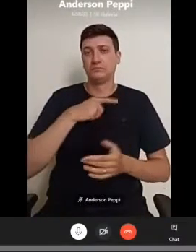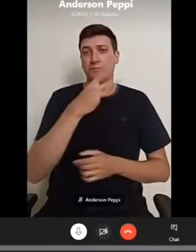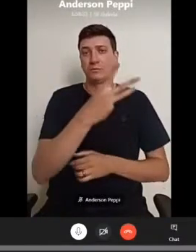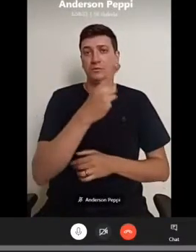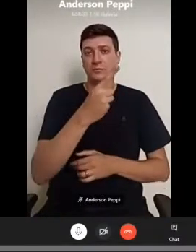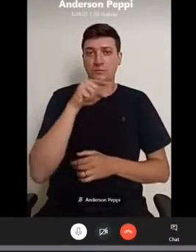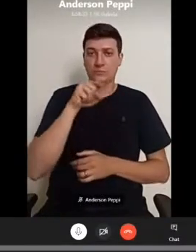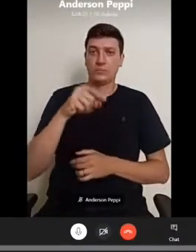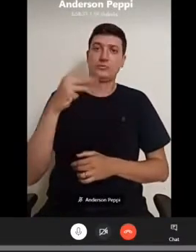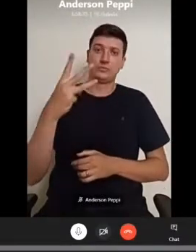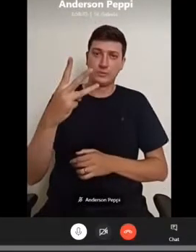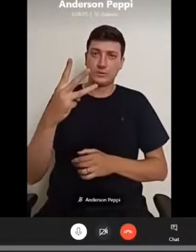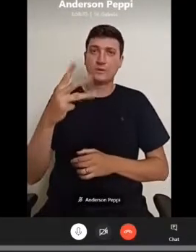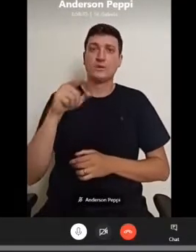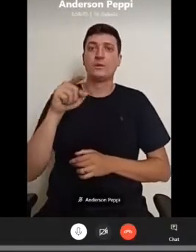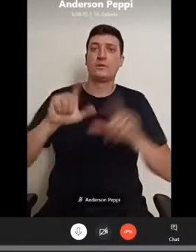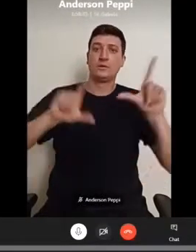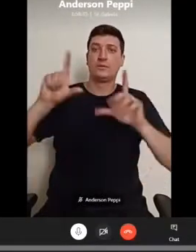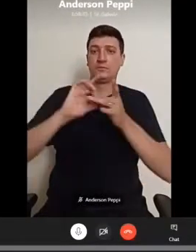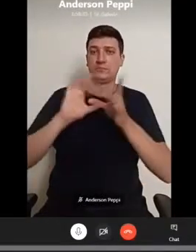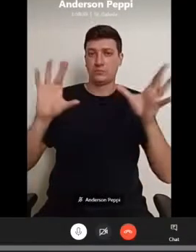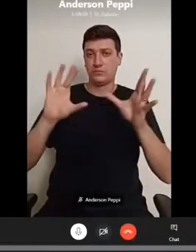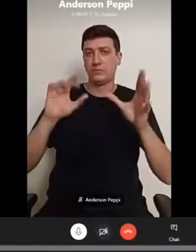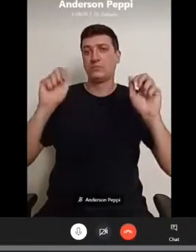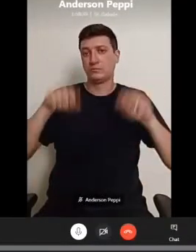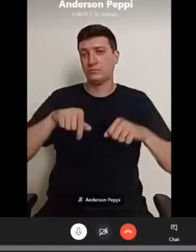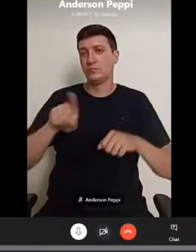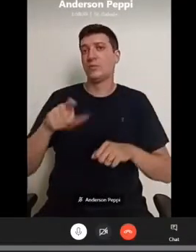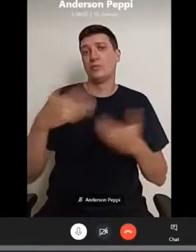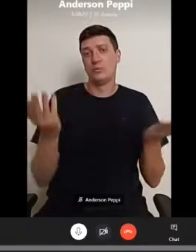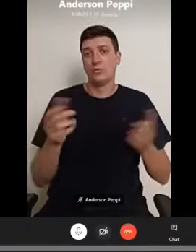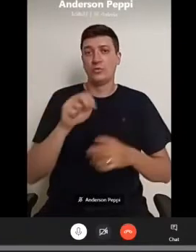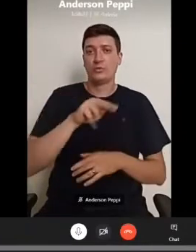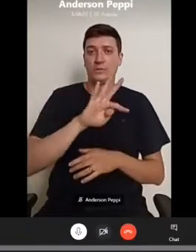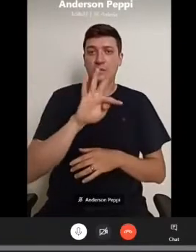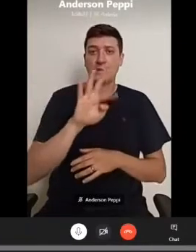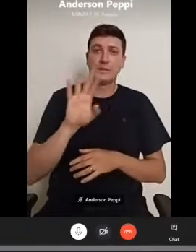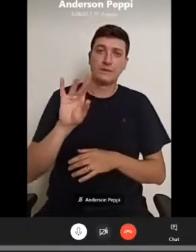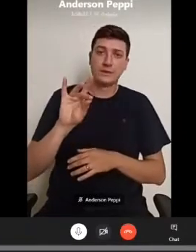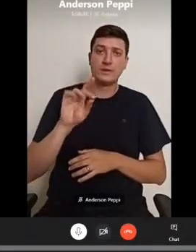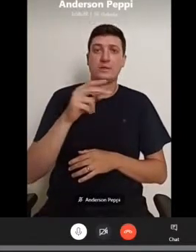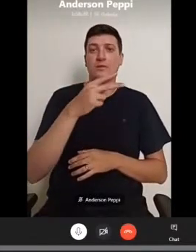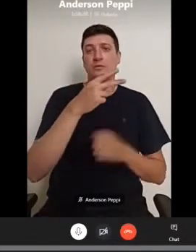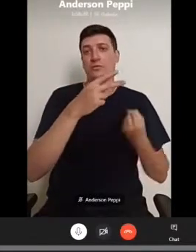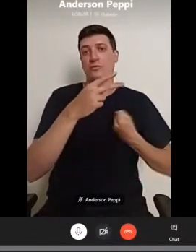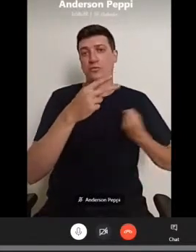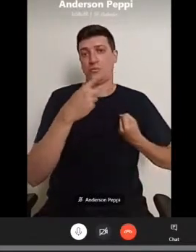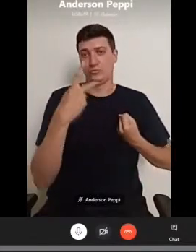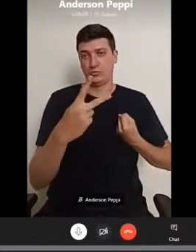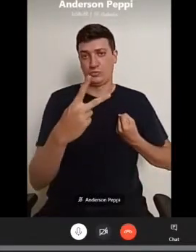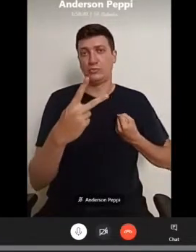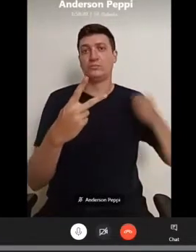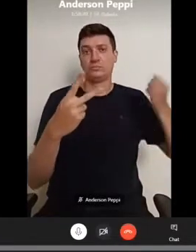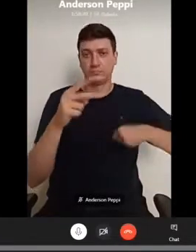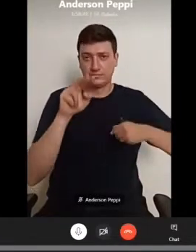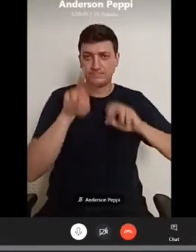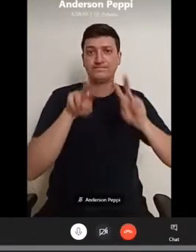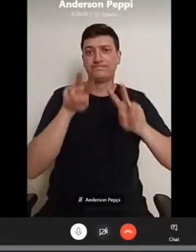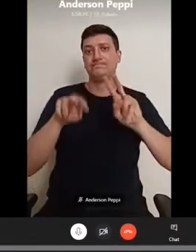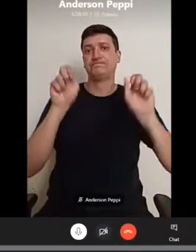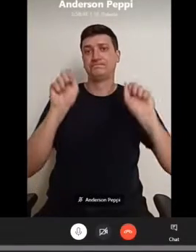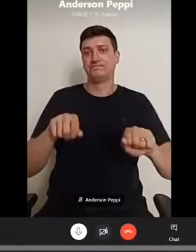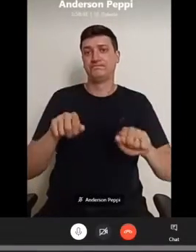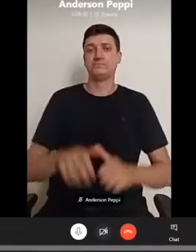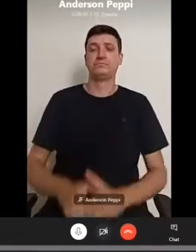Rede Aberta de Televisão e no canal 2 da Claro Net TV. Sobre o rito